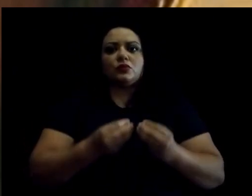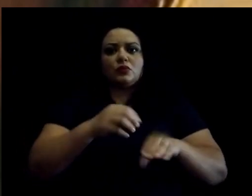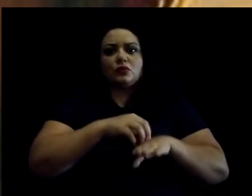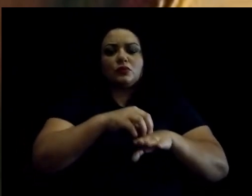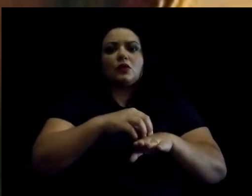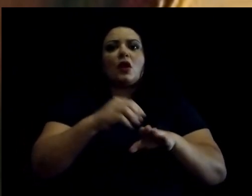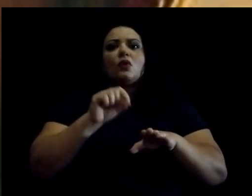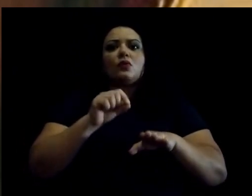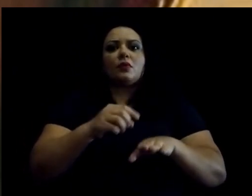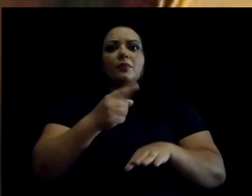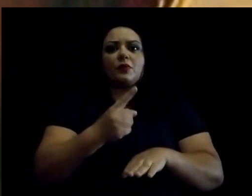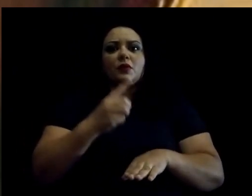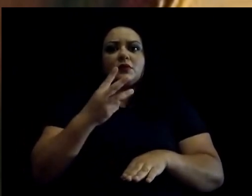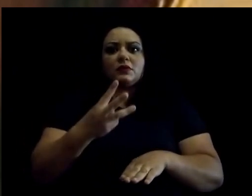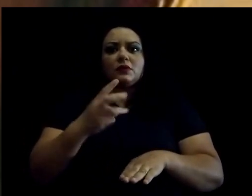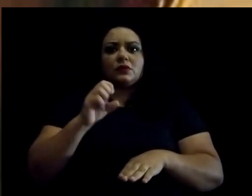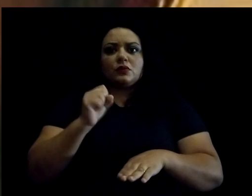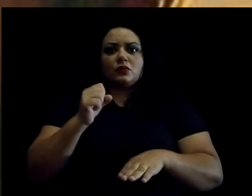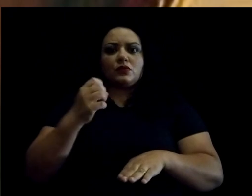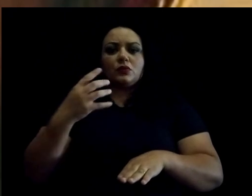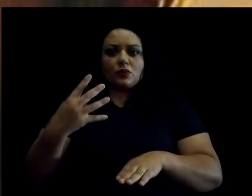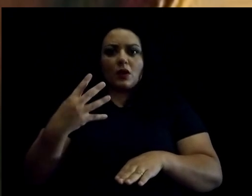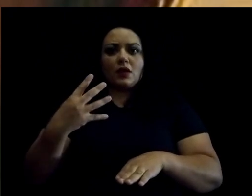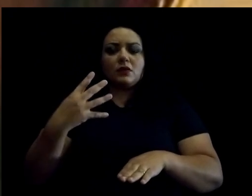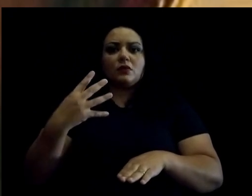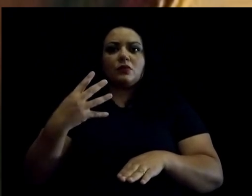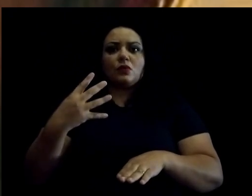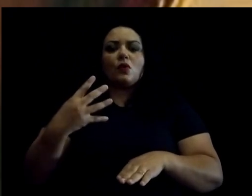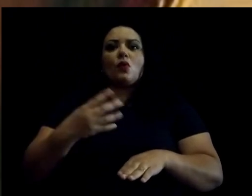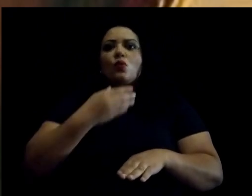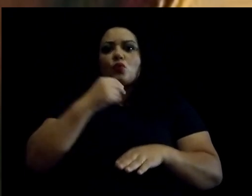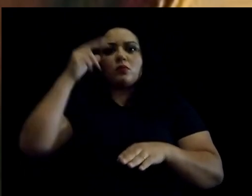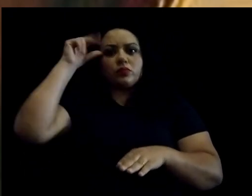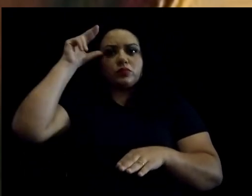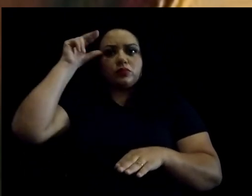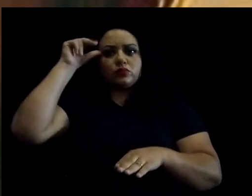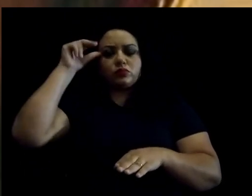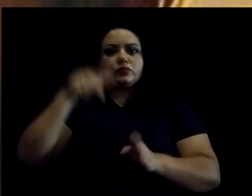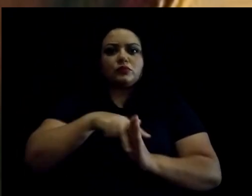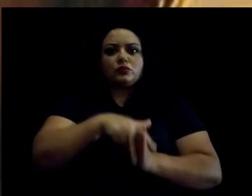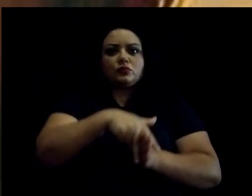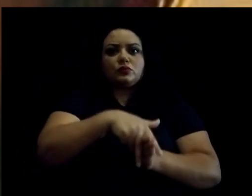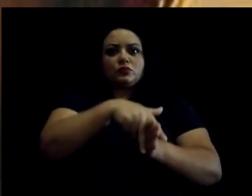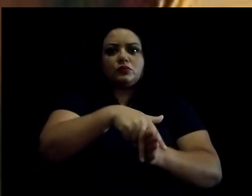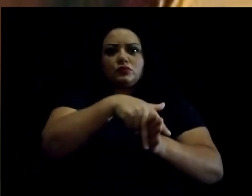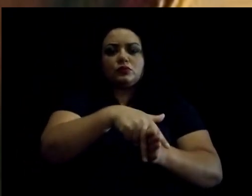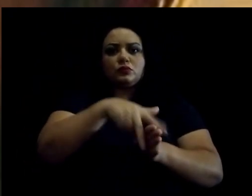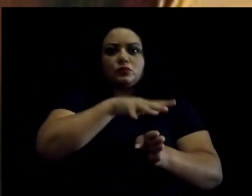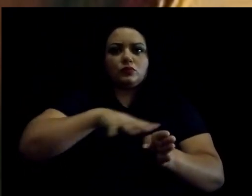em 1384, quando, ao passar em Częstochowa, os cavalos se recusaram a